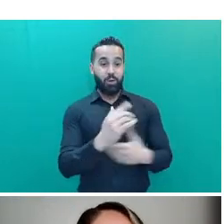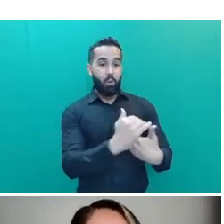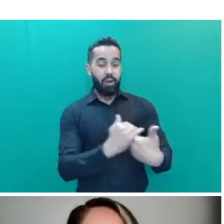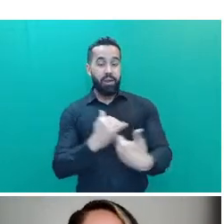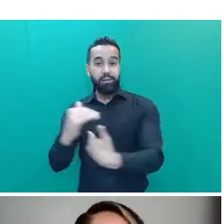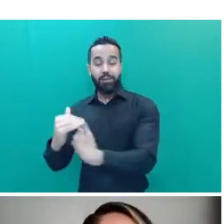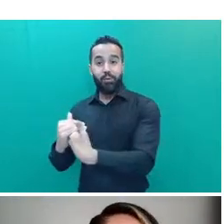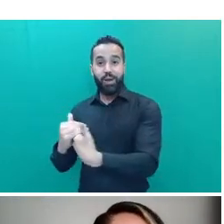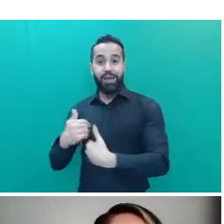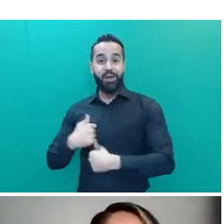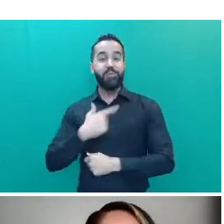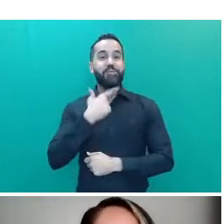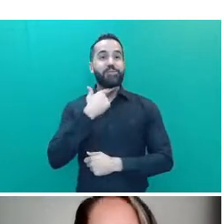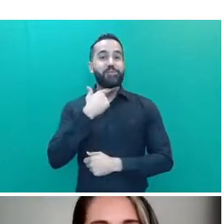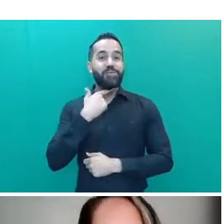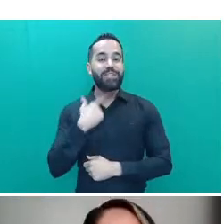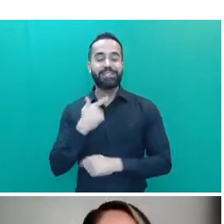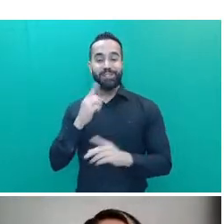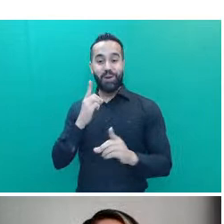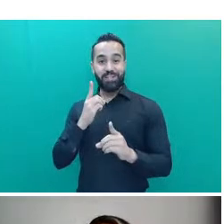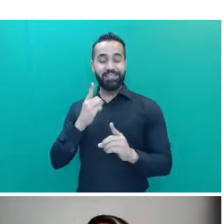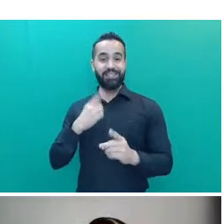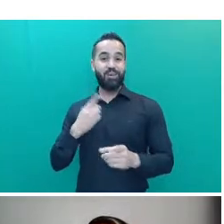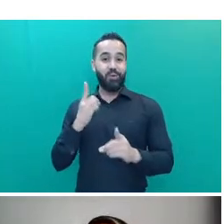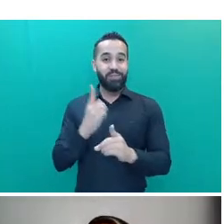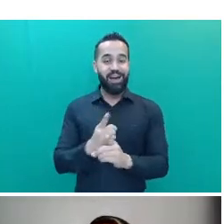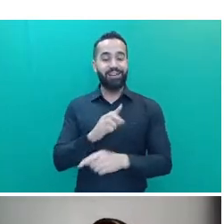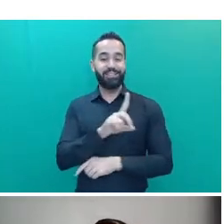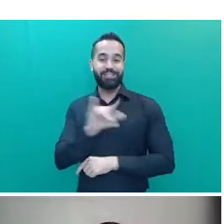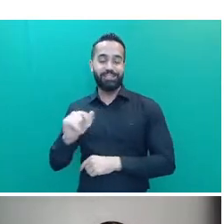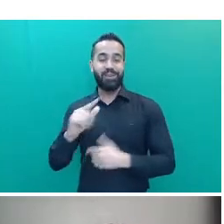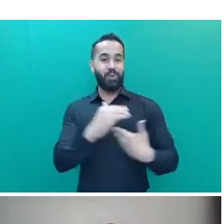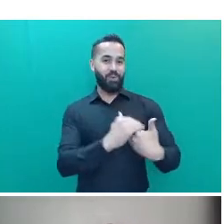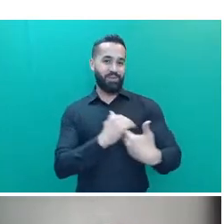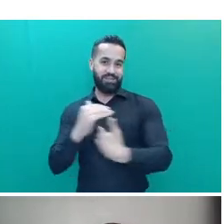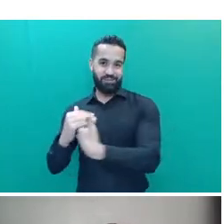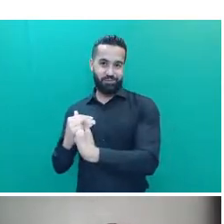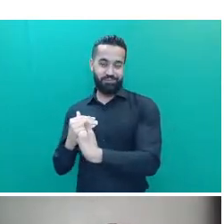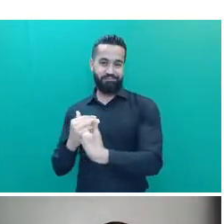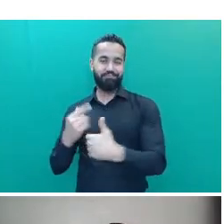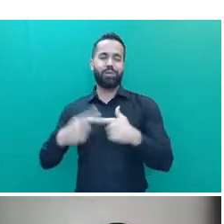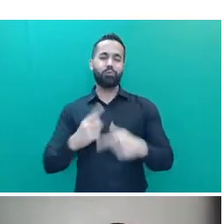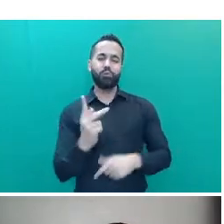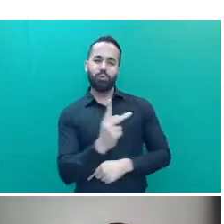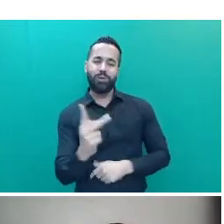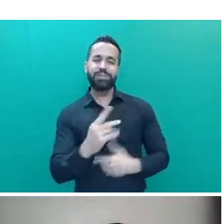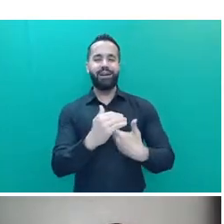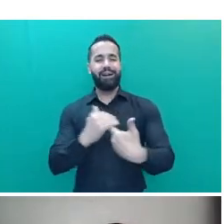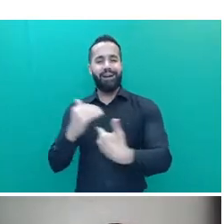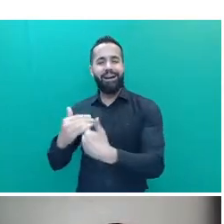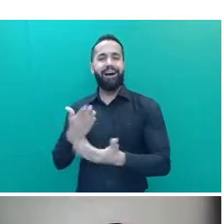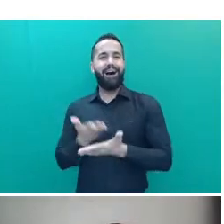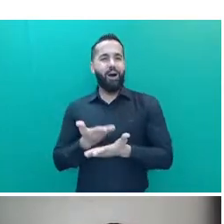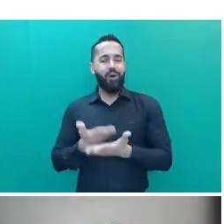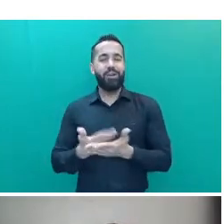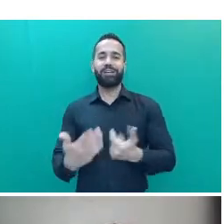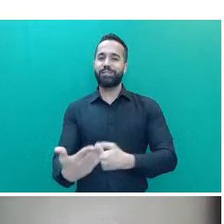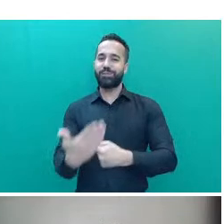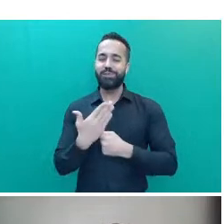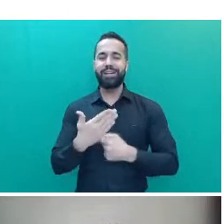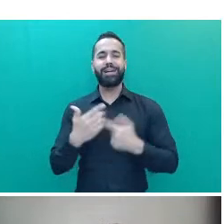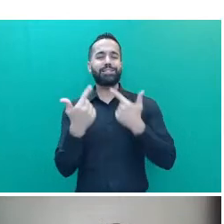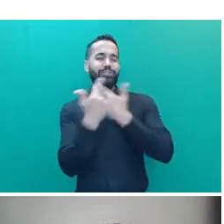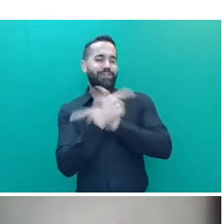para chegar o dia da orientação. Primeiro porque era uma aula, e segundo porque era sempre foi muito divertido, né? A gente dava risada, a